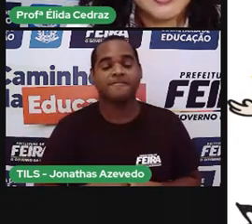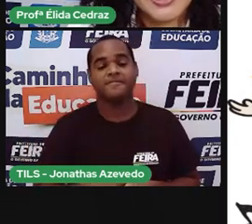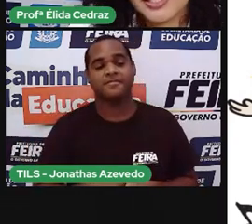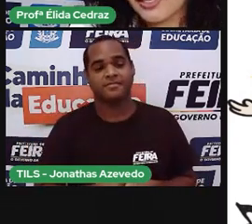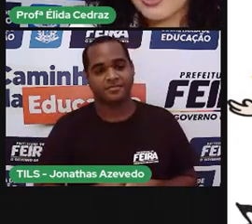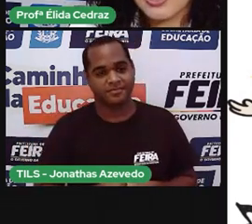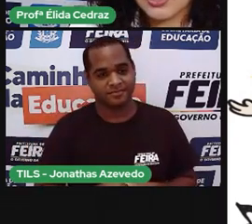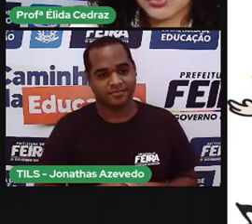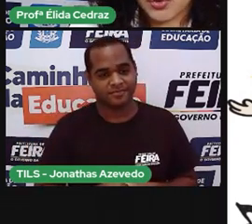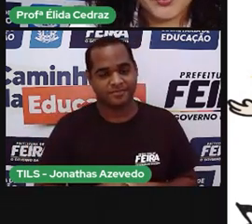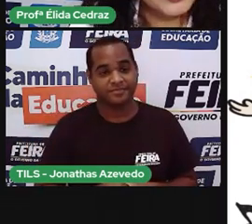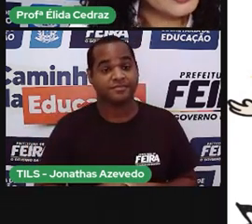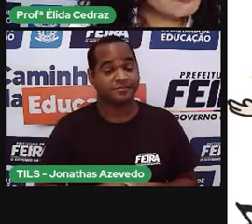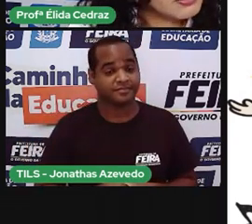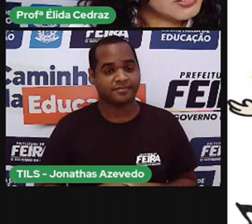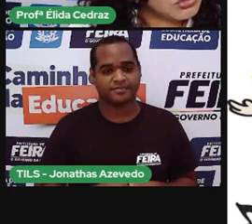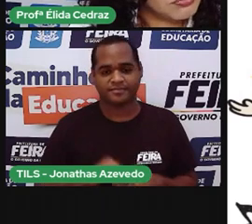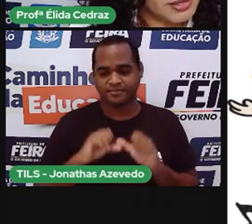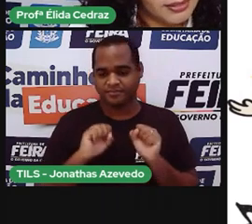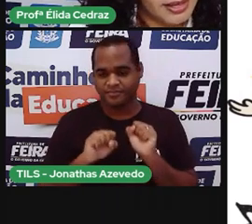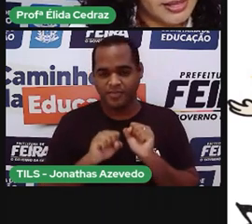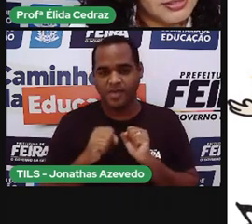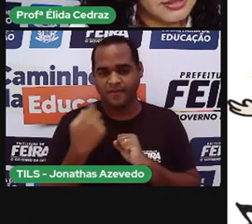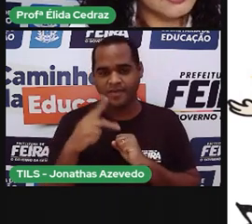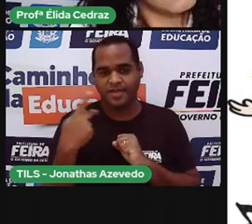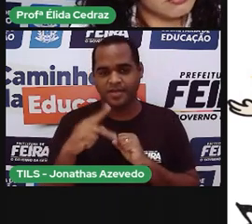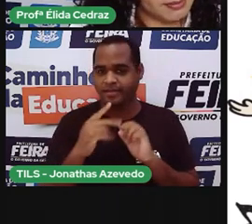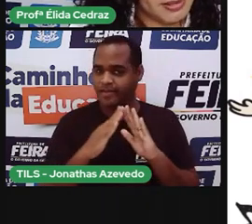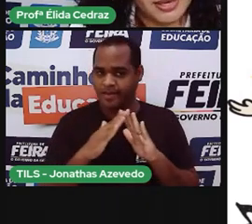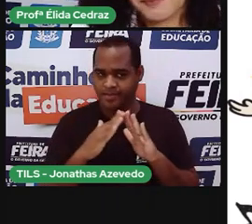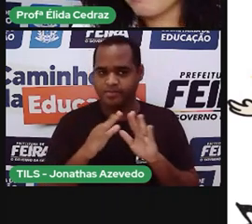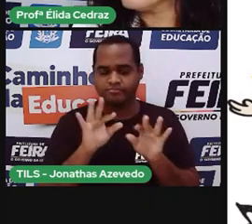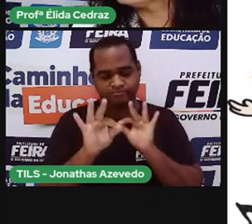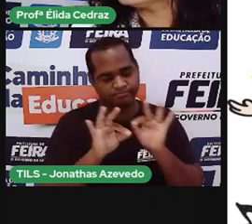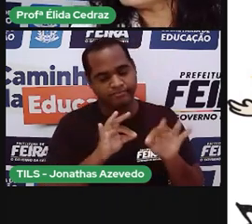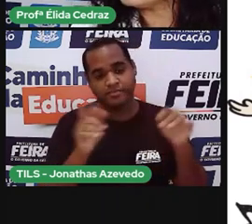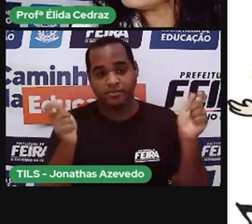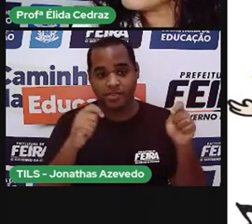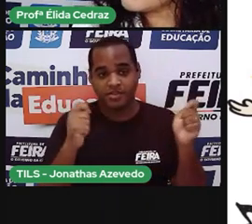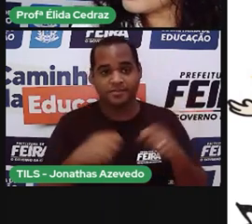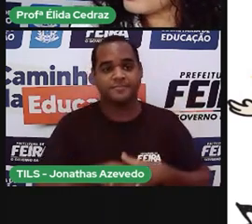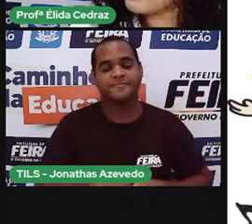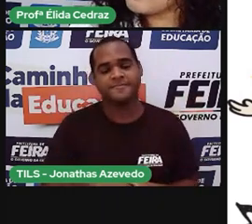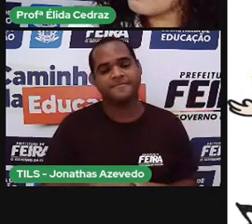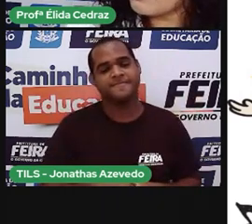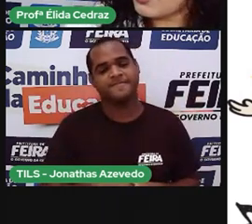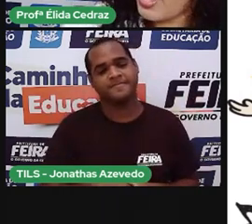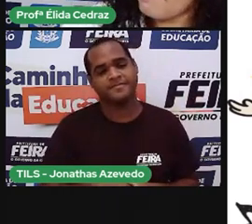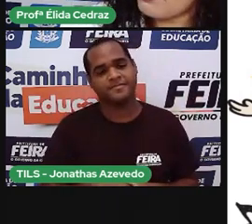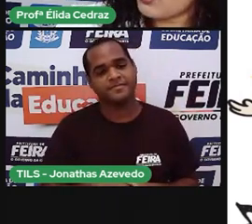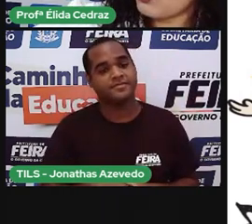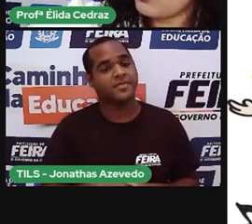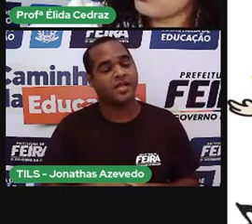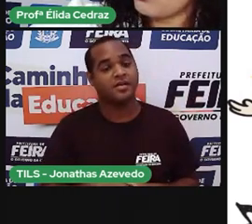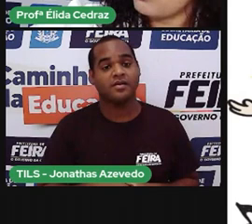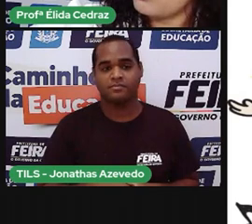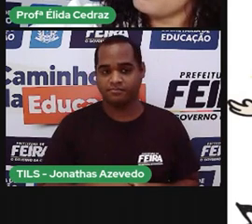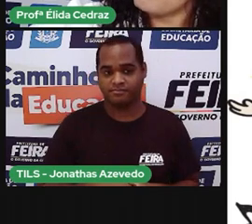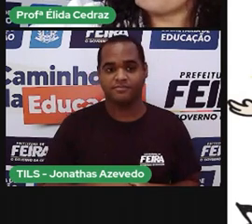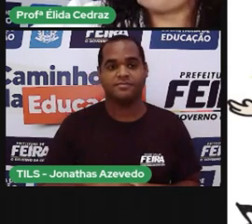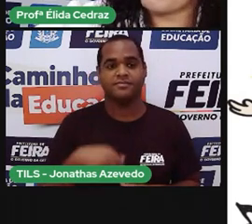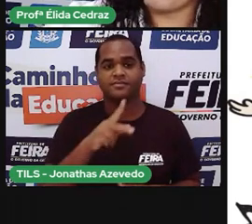você pode fazer com que você tiver em casa tá bem E assim a